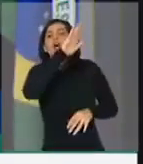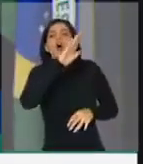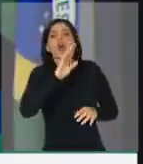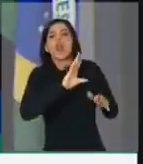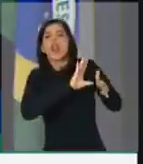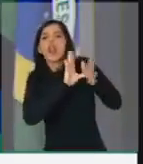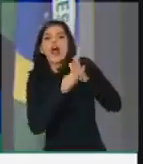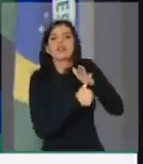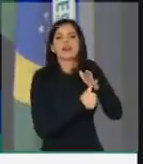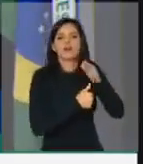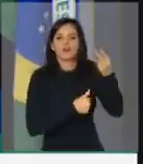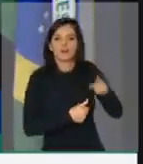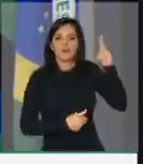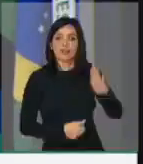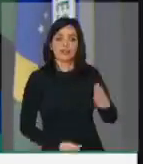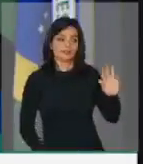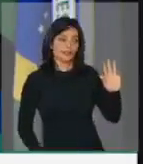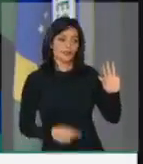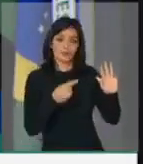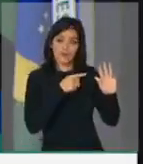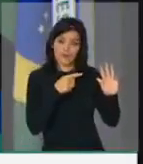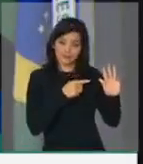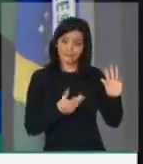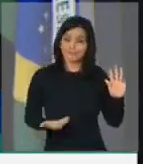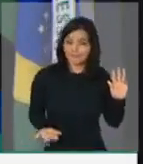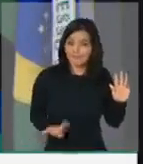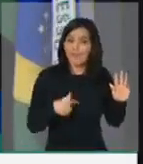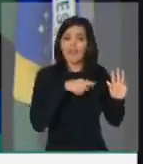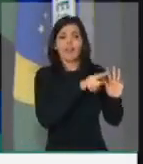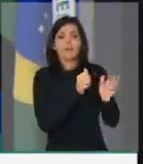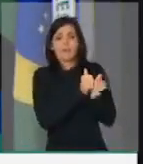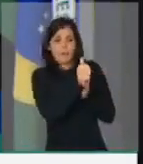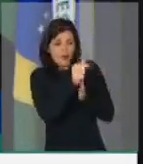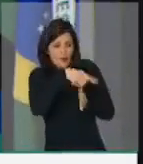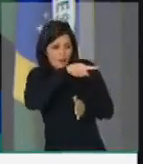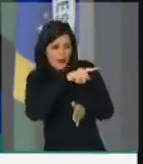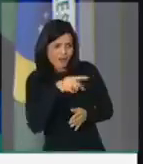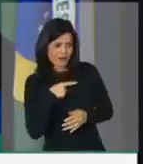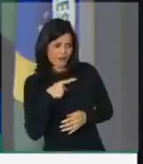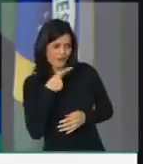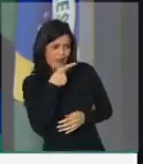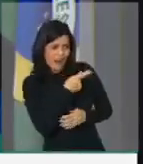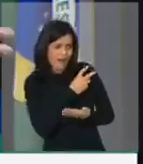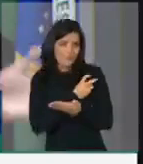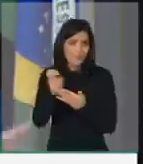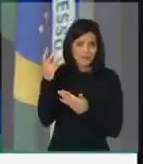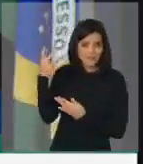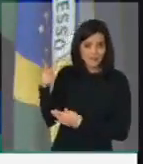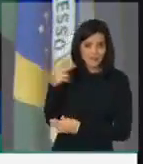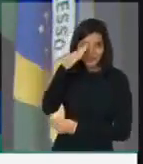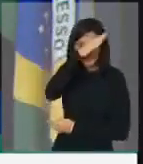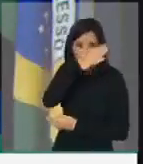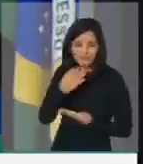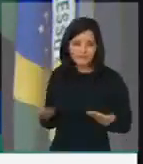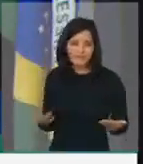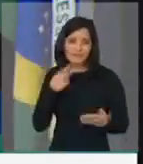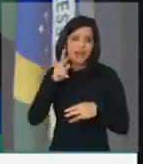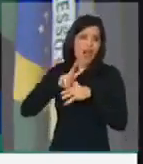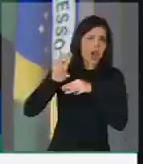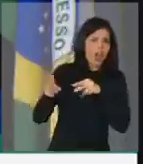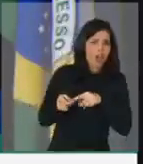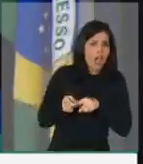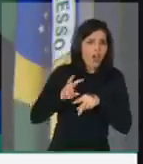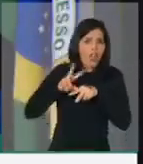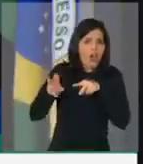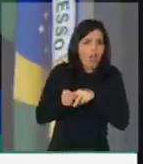ladrão do país Luiz Inácio Lula da Silva que moral que esses caras têm para pedir impeachment e para falar de corrupção